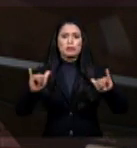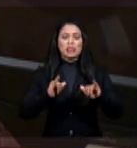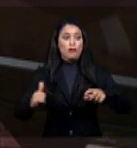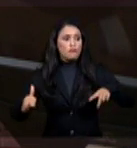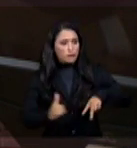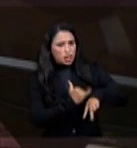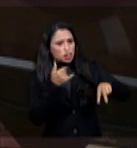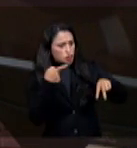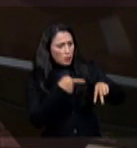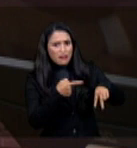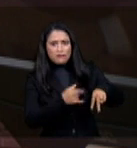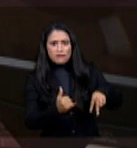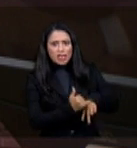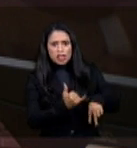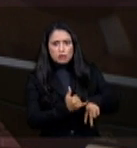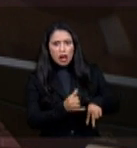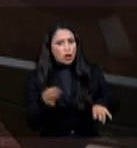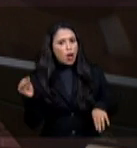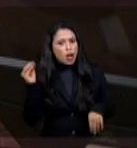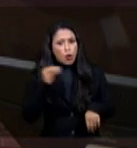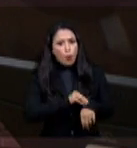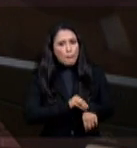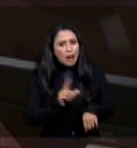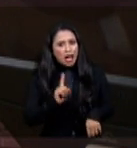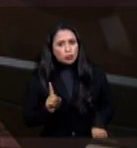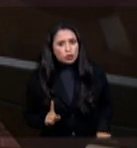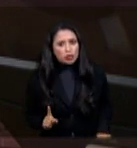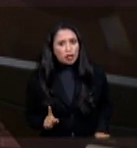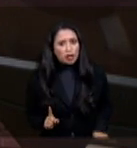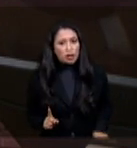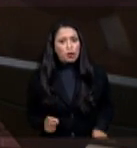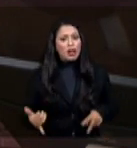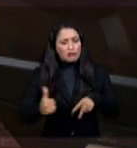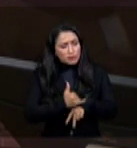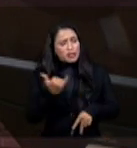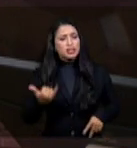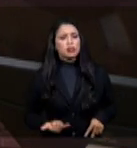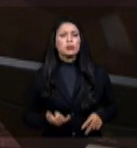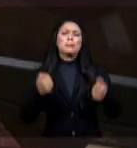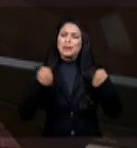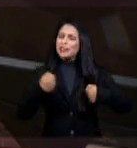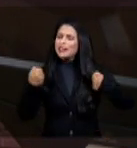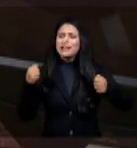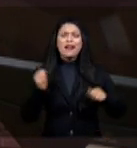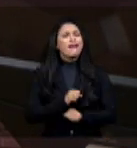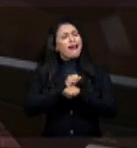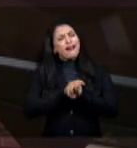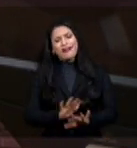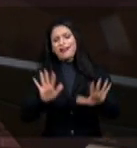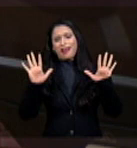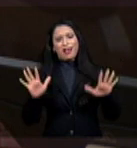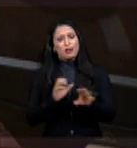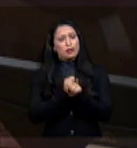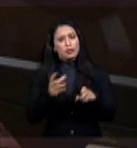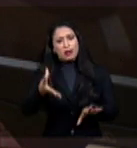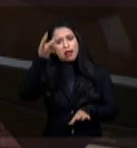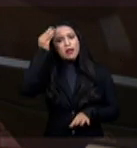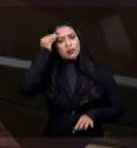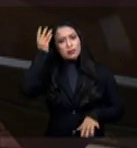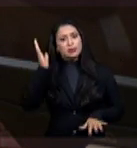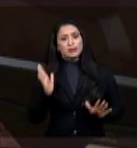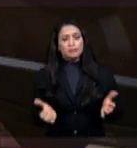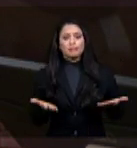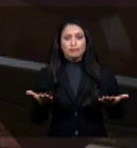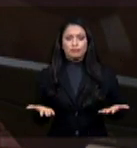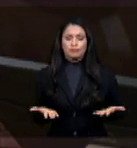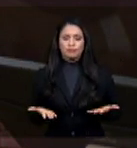vítima. Vítima não é culpada pelo que aconteceu com ela. A gente tem que ter sempre isso muito, muito claro na nossa cabeça. Mas só terminando a